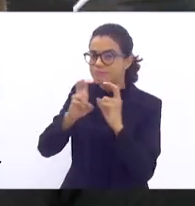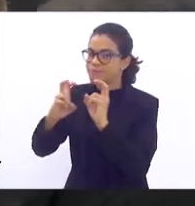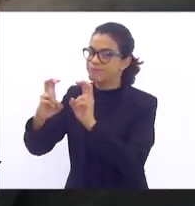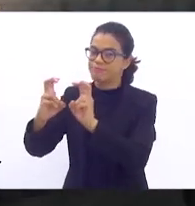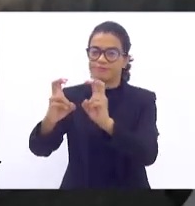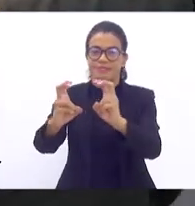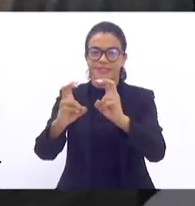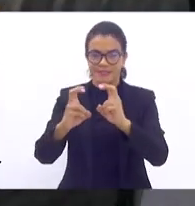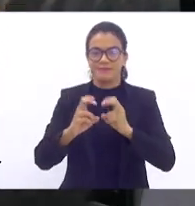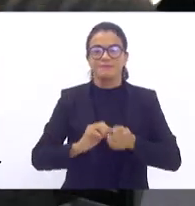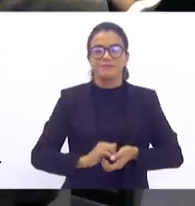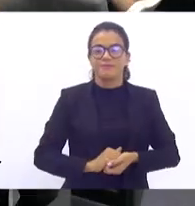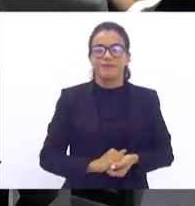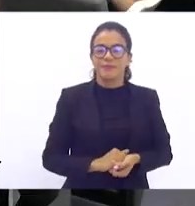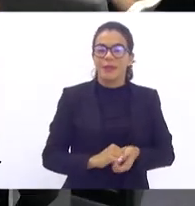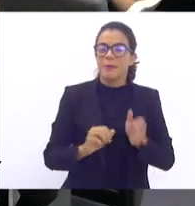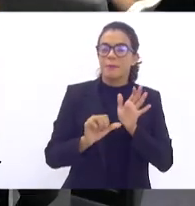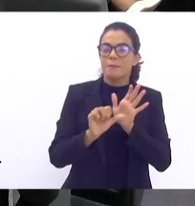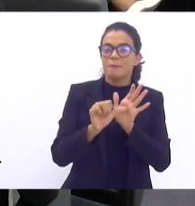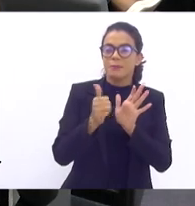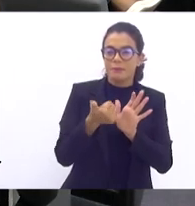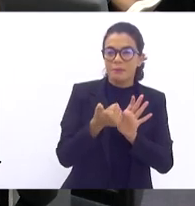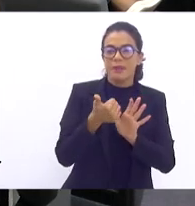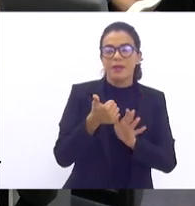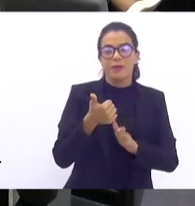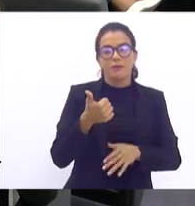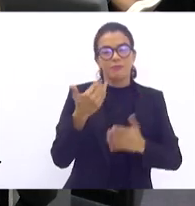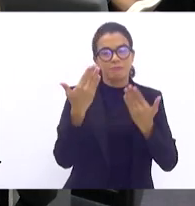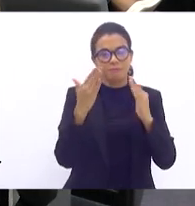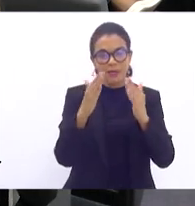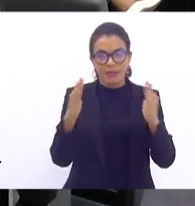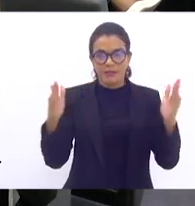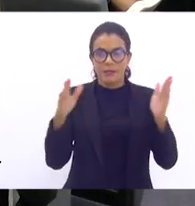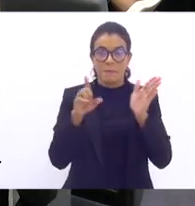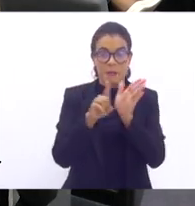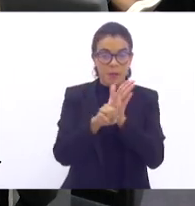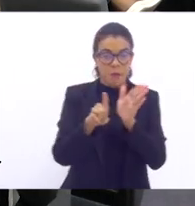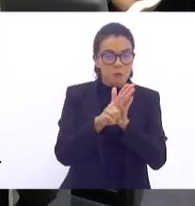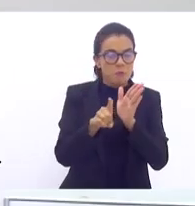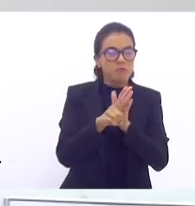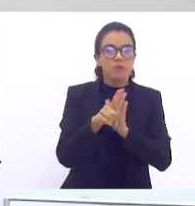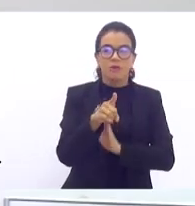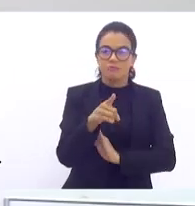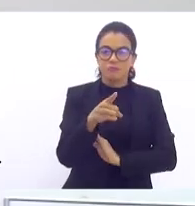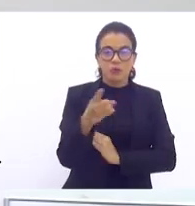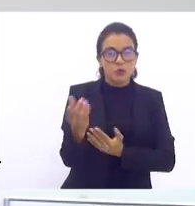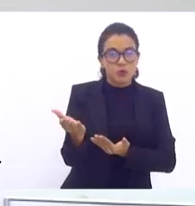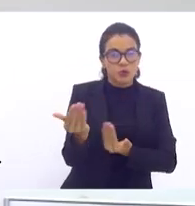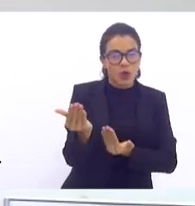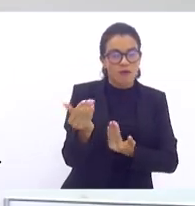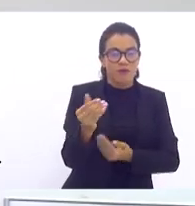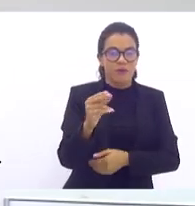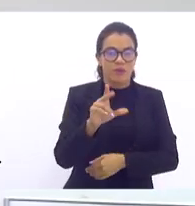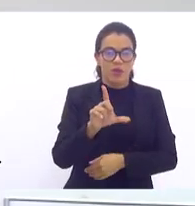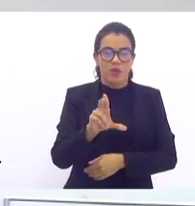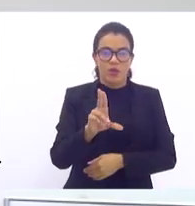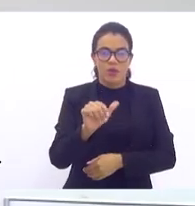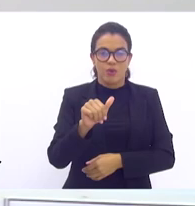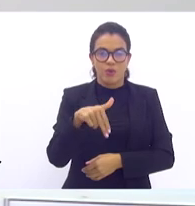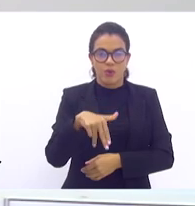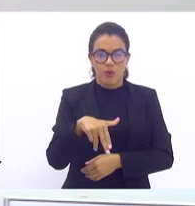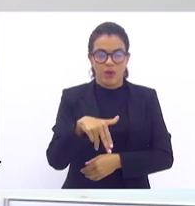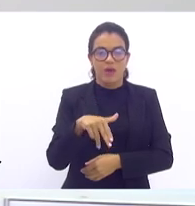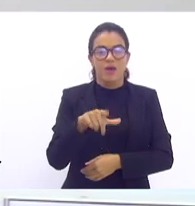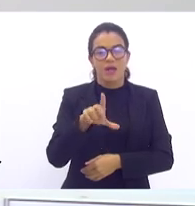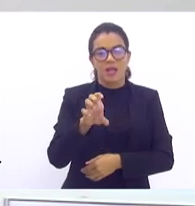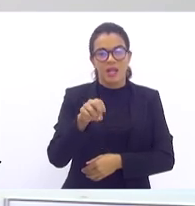primeiramente parabéns vai que o livro das perguntas principalmente dos jovens do Ciço e do Luan e aqui